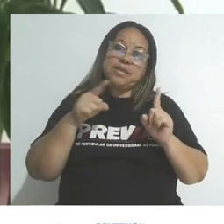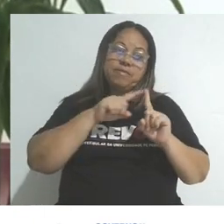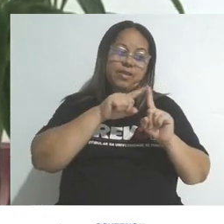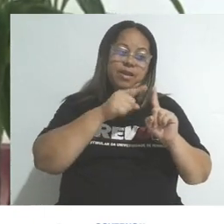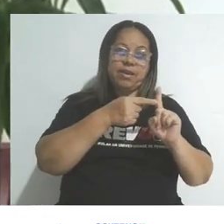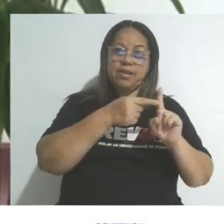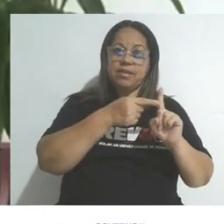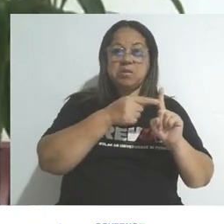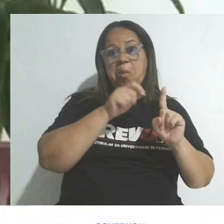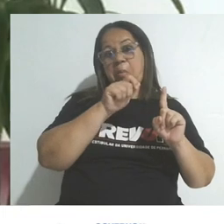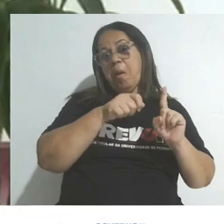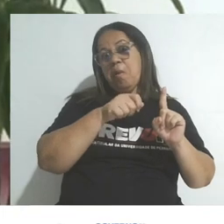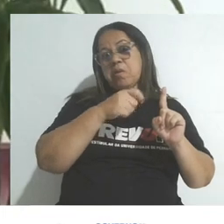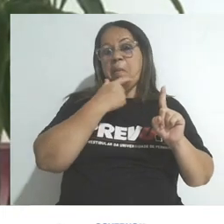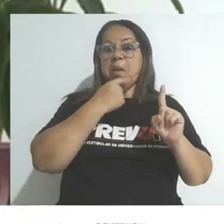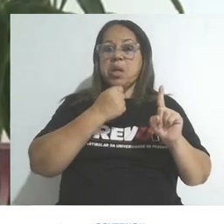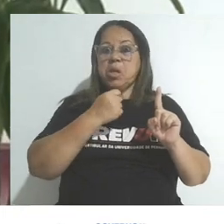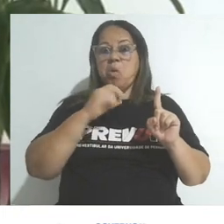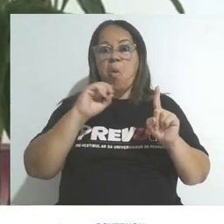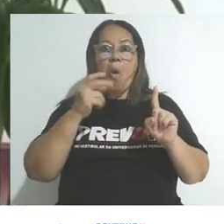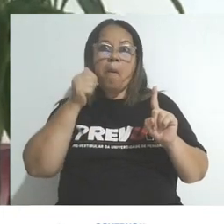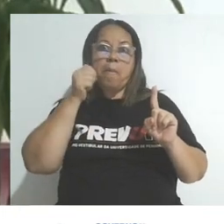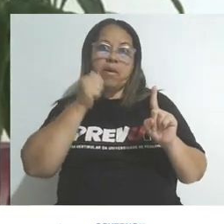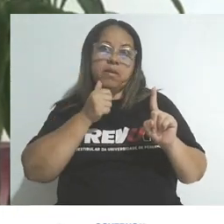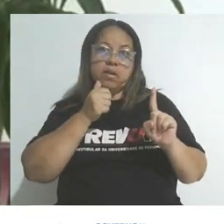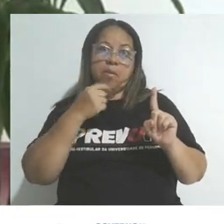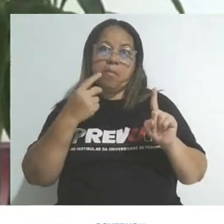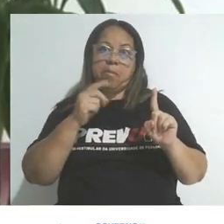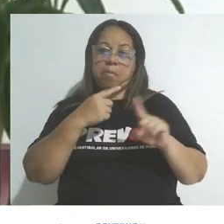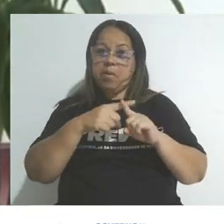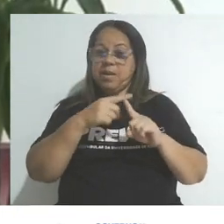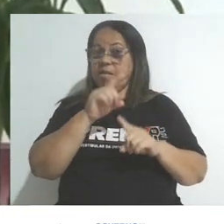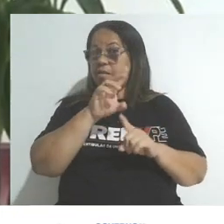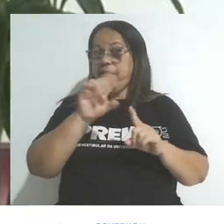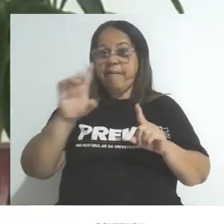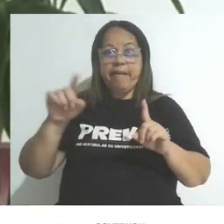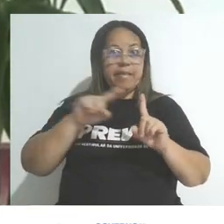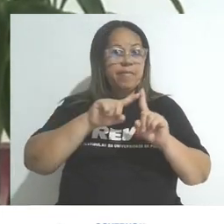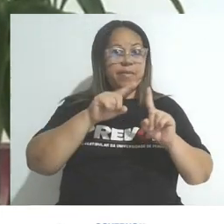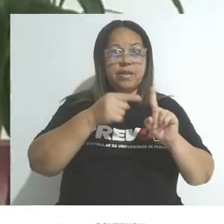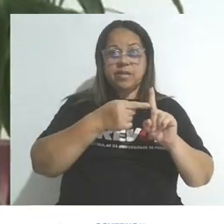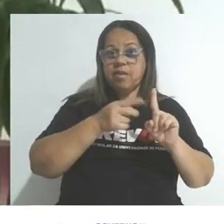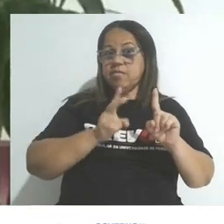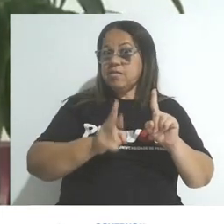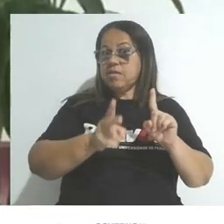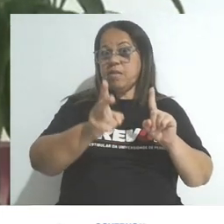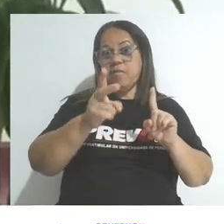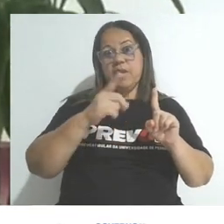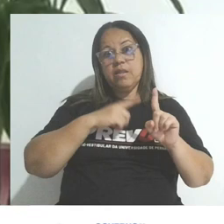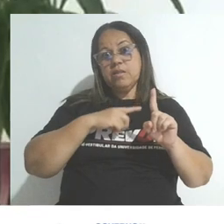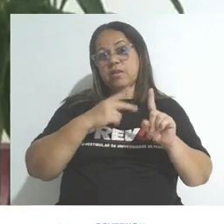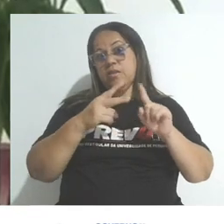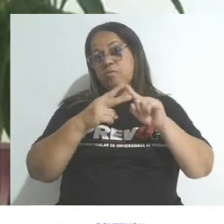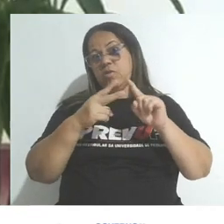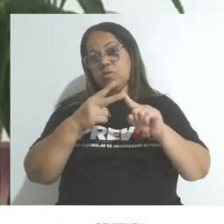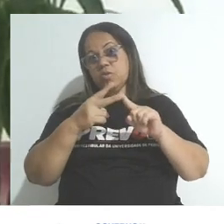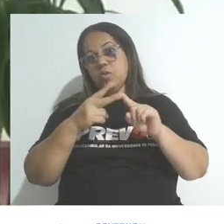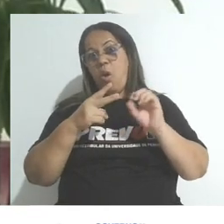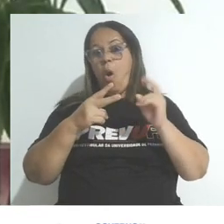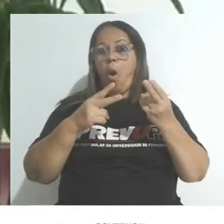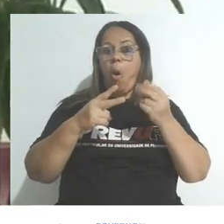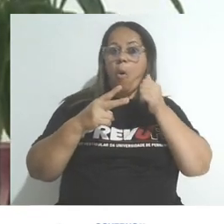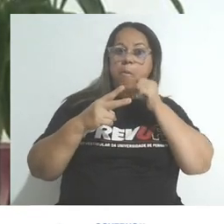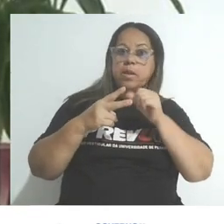gestação, zeram-se as possibilidades. Por quê? Para cada gestação, a gente sempre vai ter a probabilidade de ou